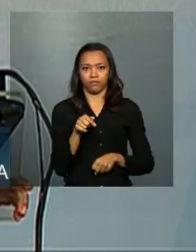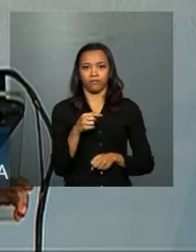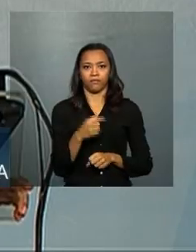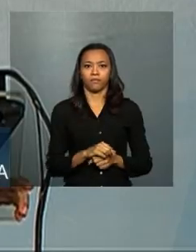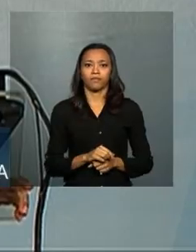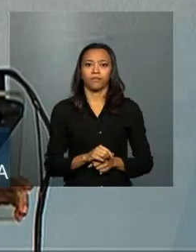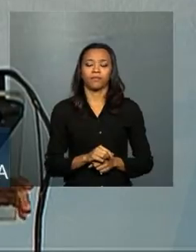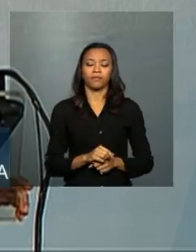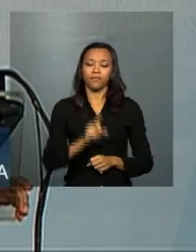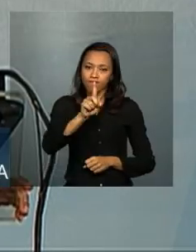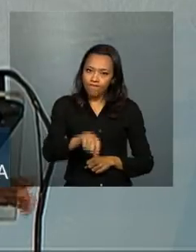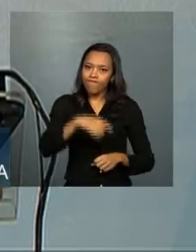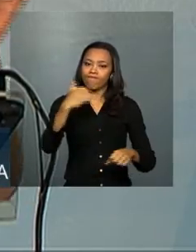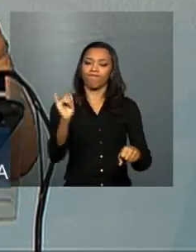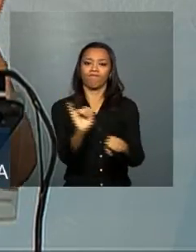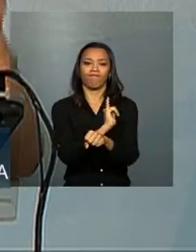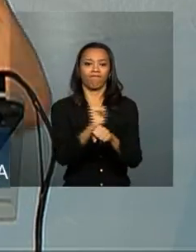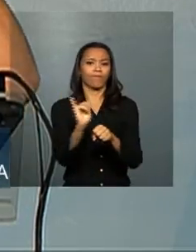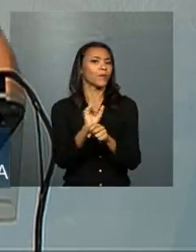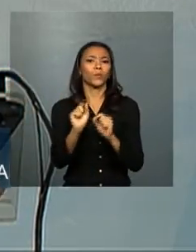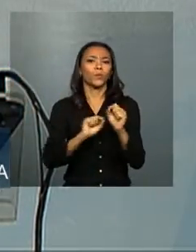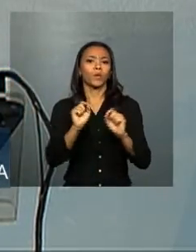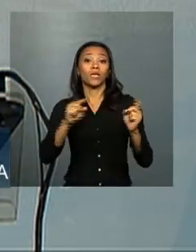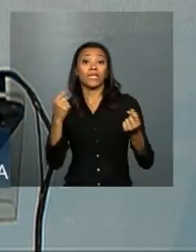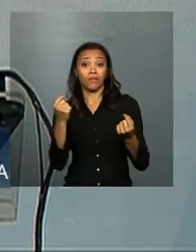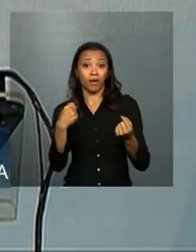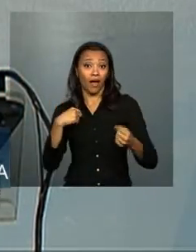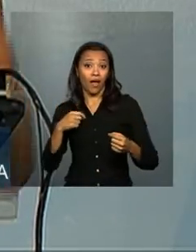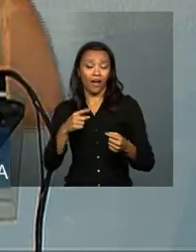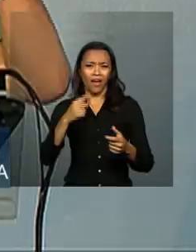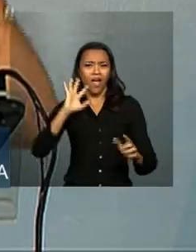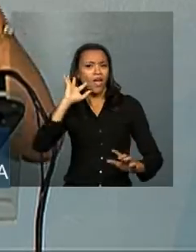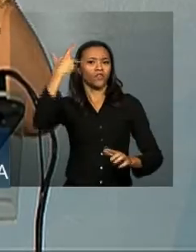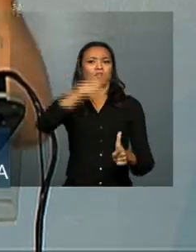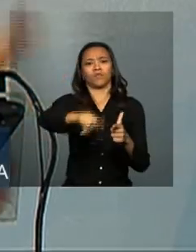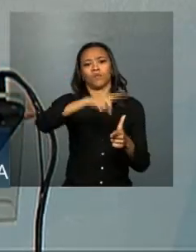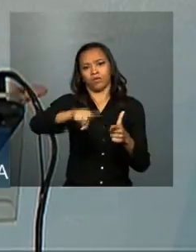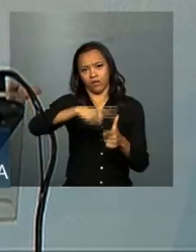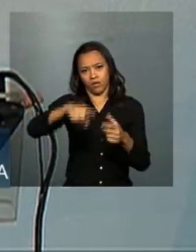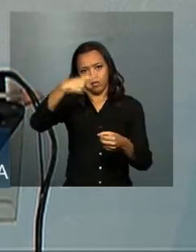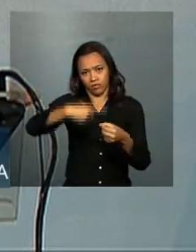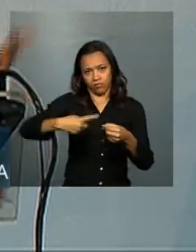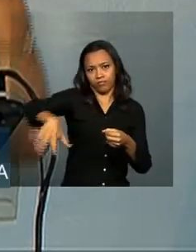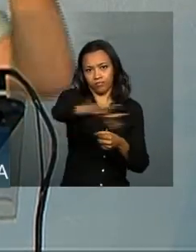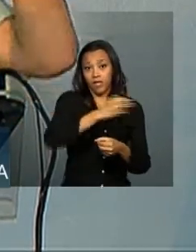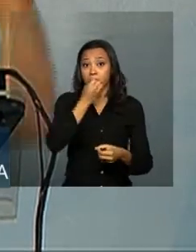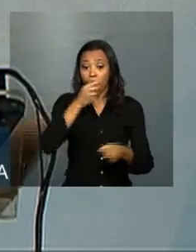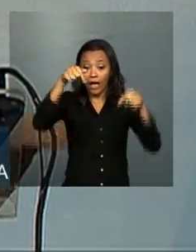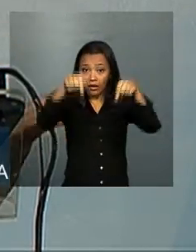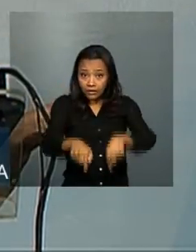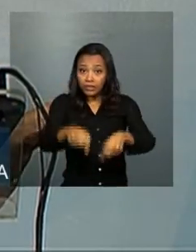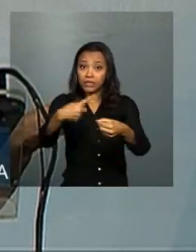Um dos mais efetivos instrumentos para atacar um dos grandes problemas. E é bom que Feira de Santana,